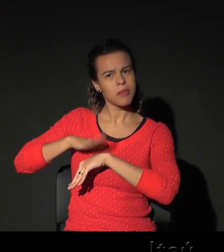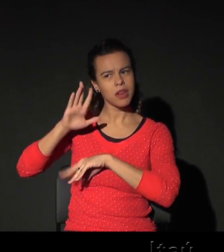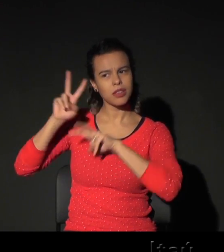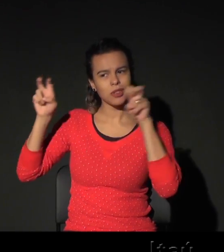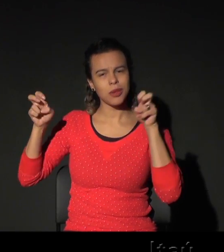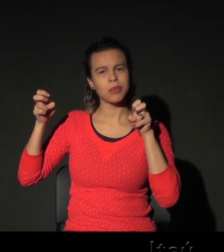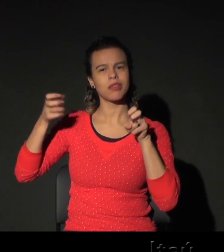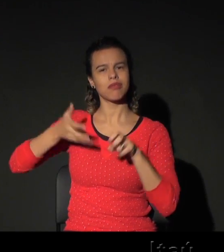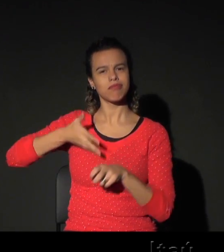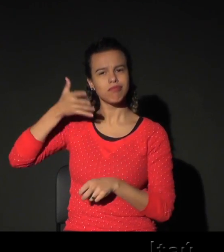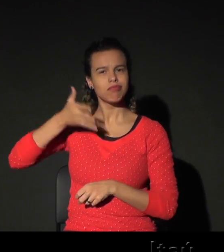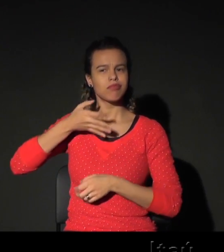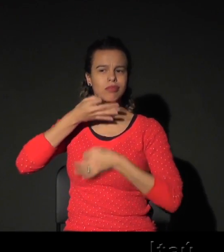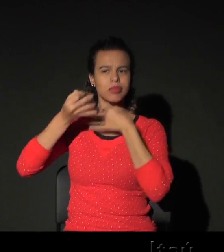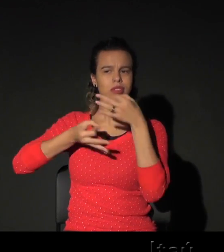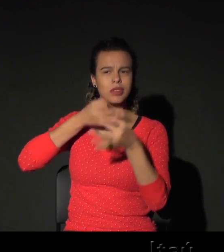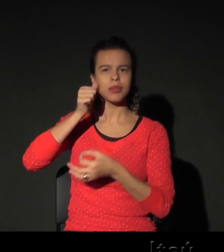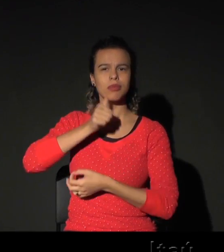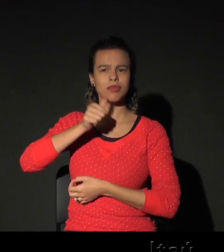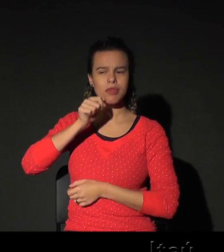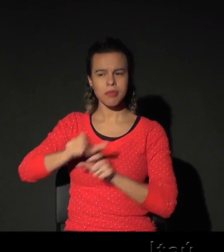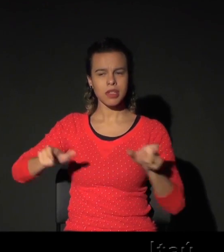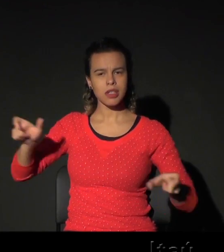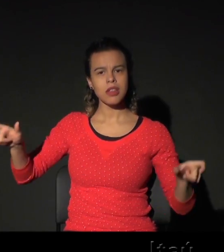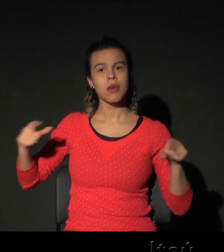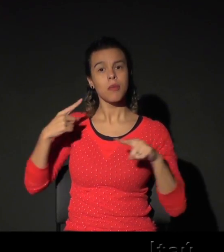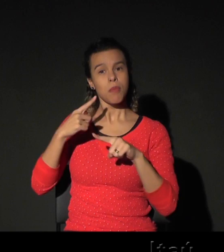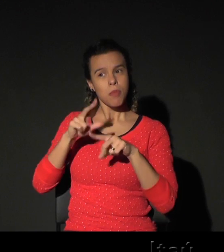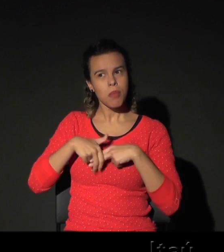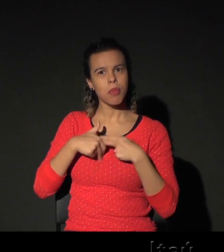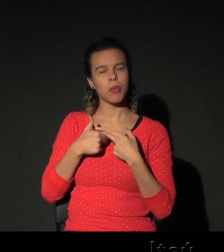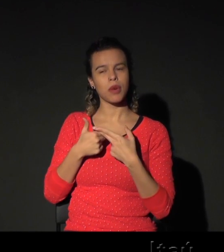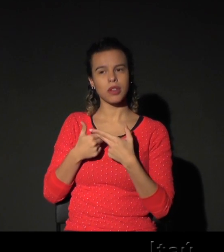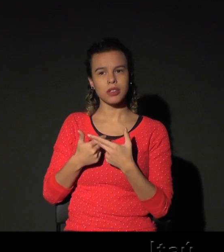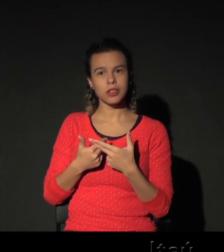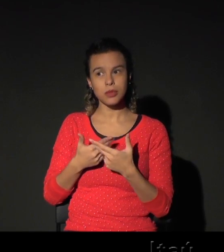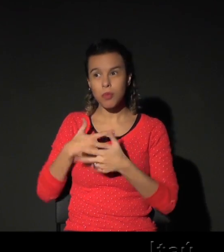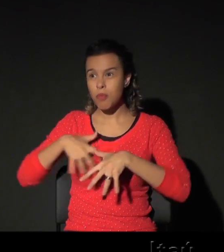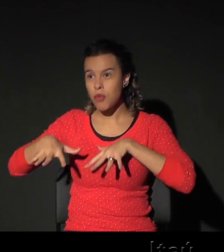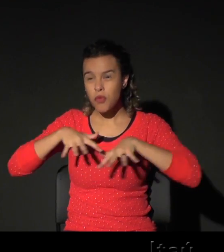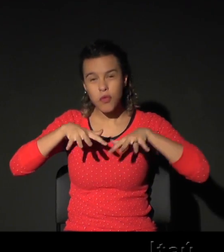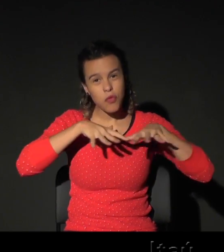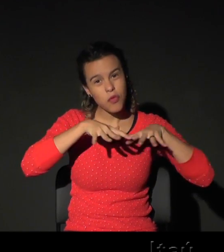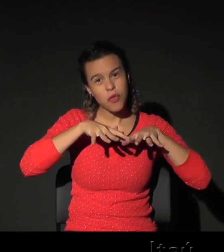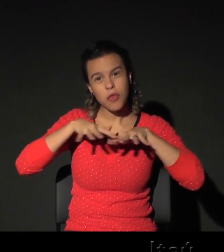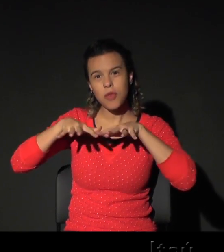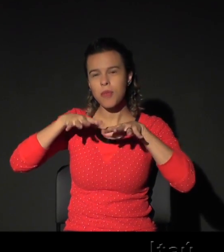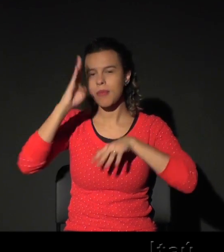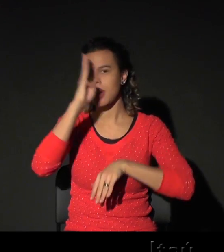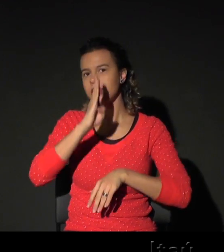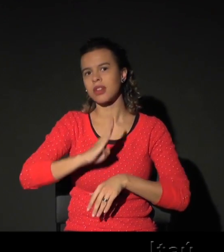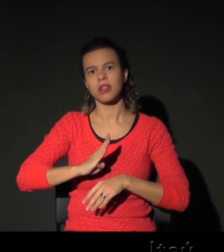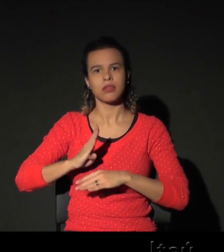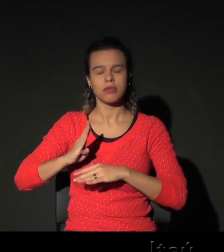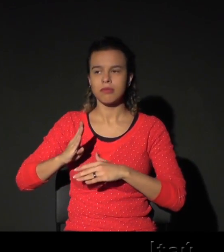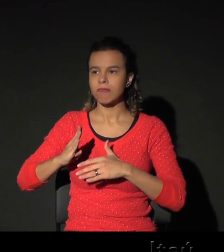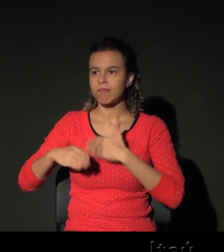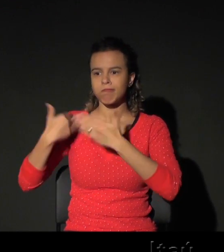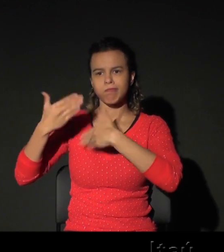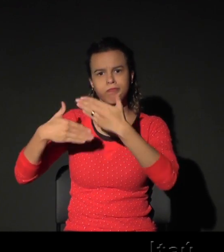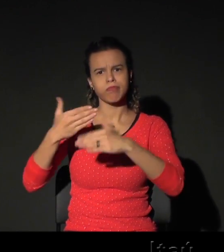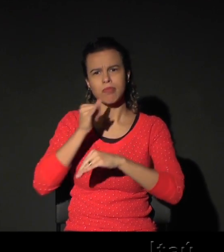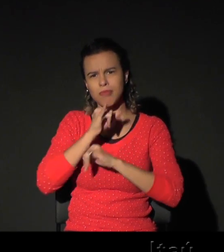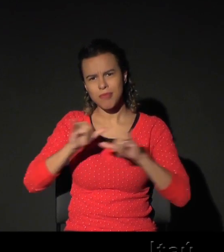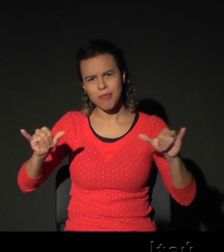dicções femininas e feministas graças a um enorme eferência e movimento né brasileiro que vem pós